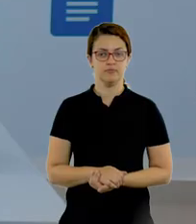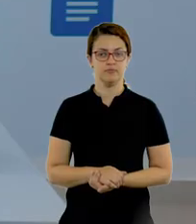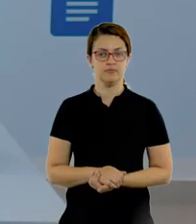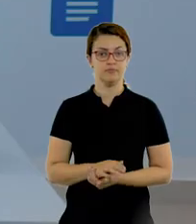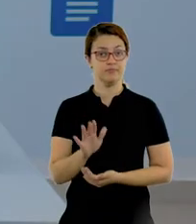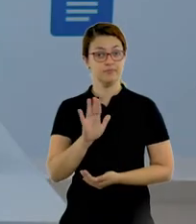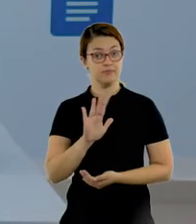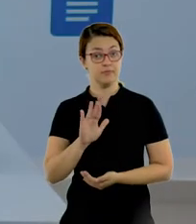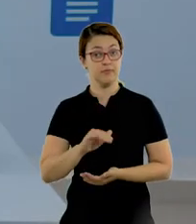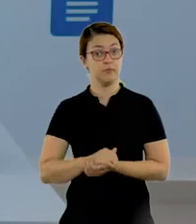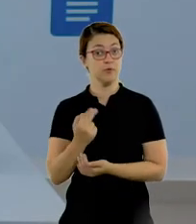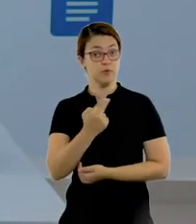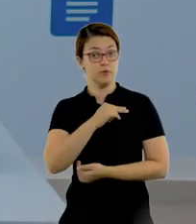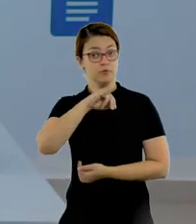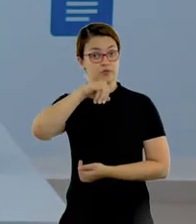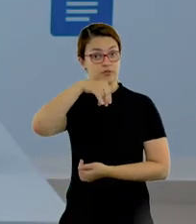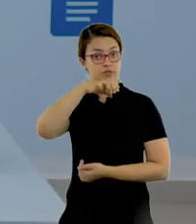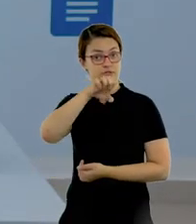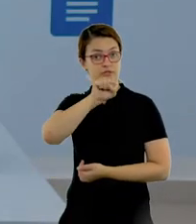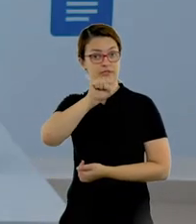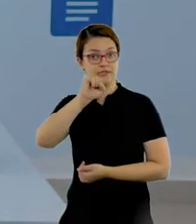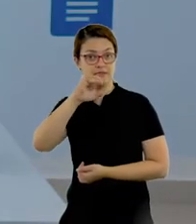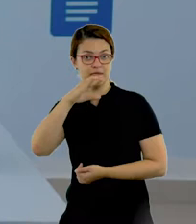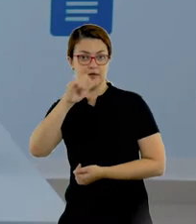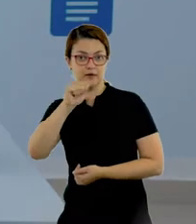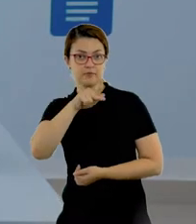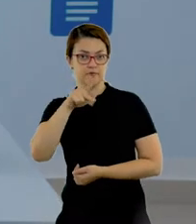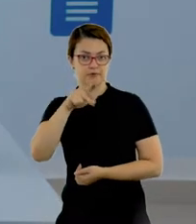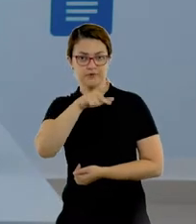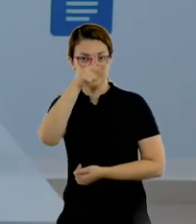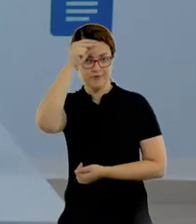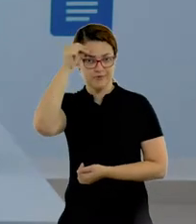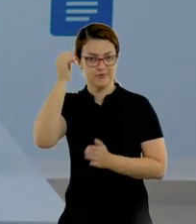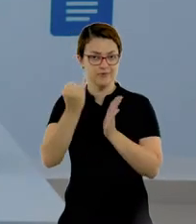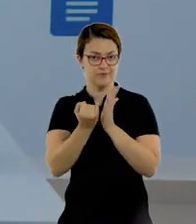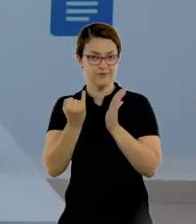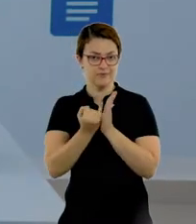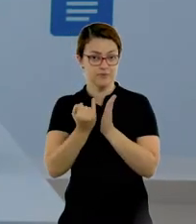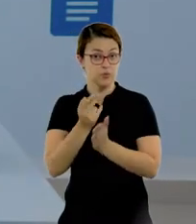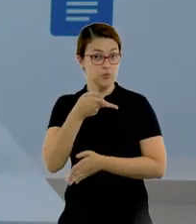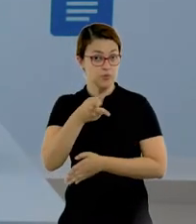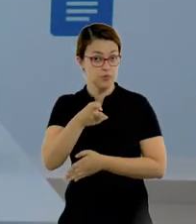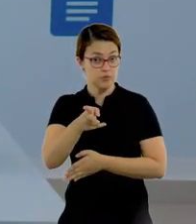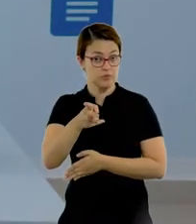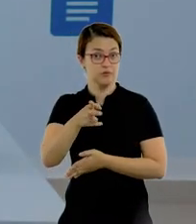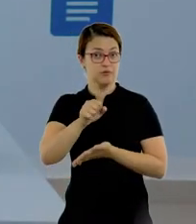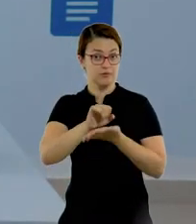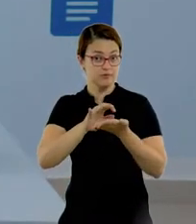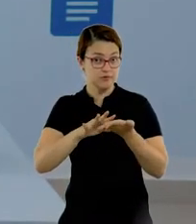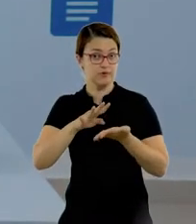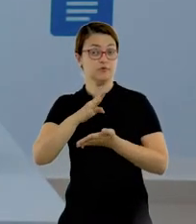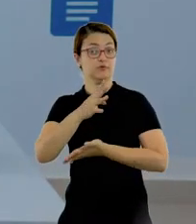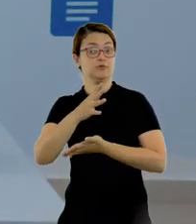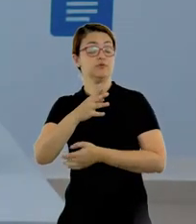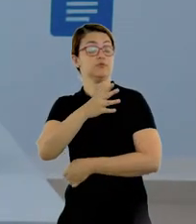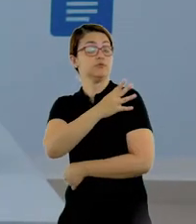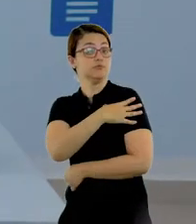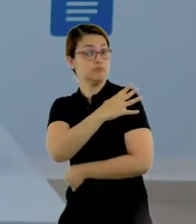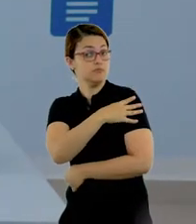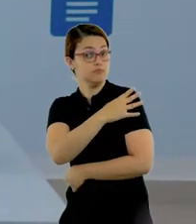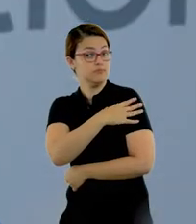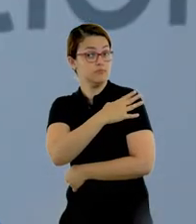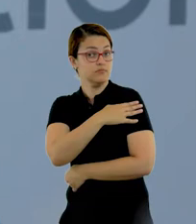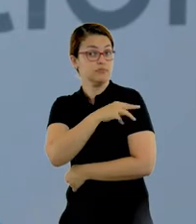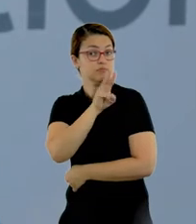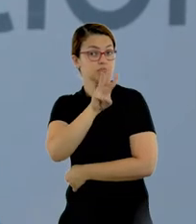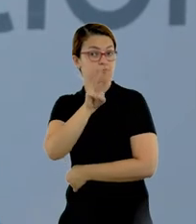Olá a todos, sou a professora Jéssica, da Rede Municipal de Itapevi. Hoje eu vim trazer para vocês a continuidade para os alunos do quarto ano do